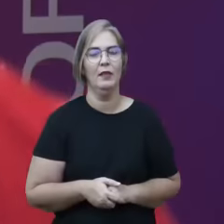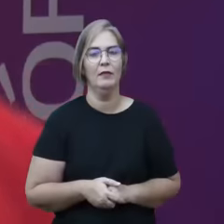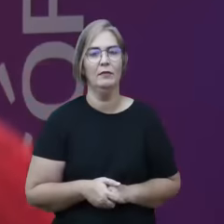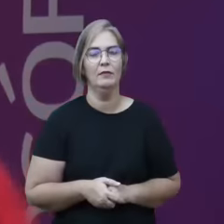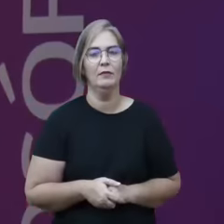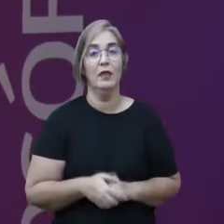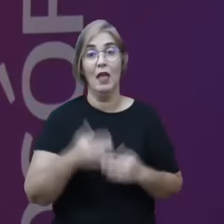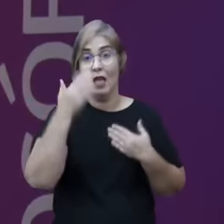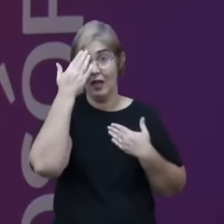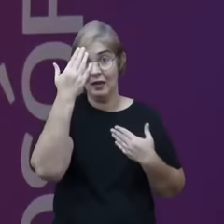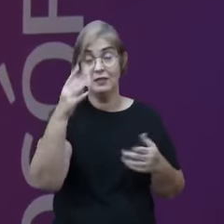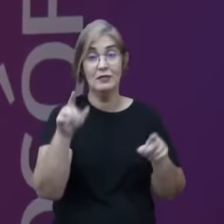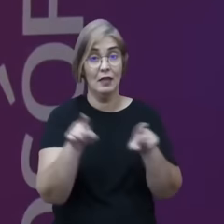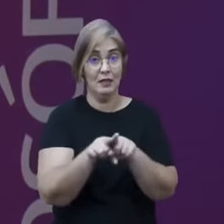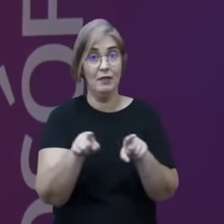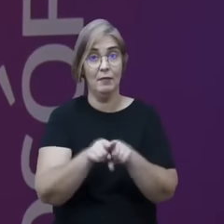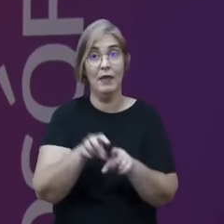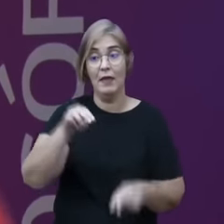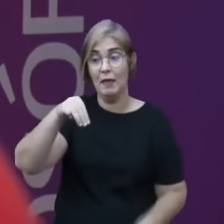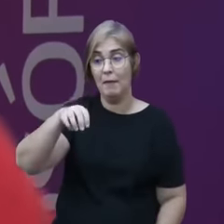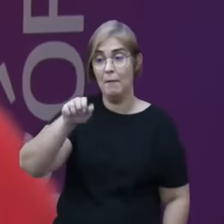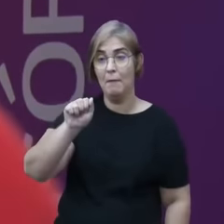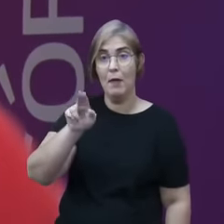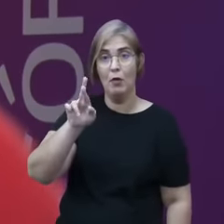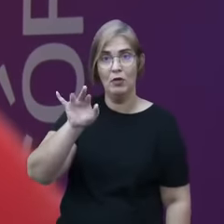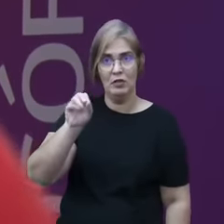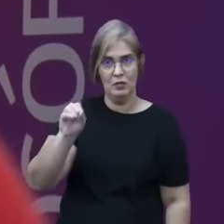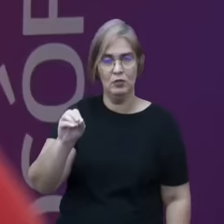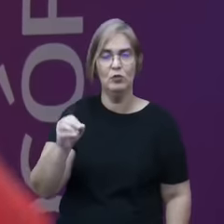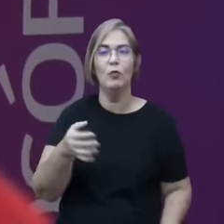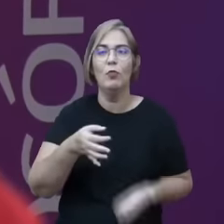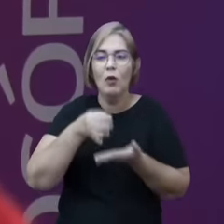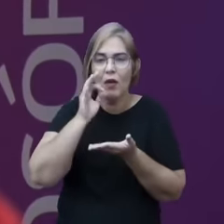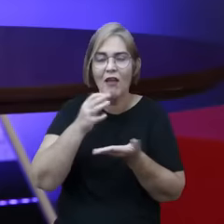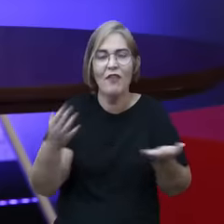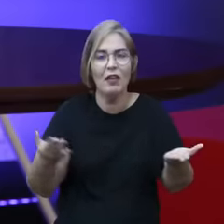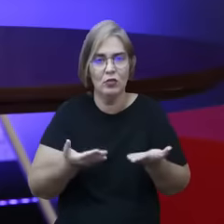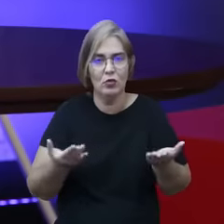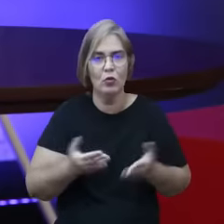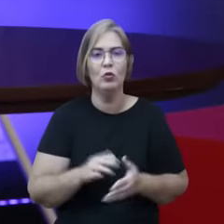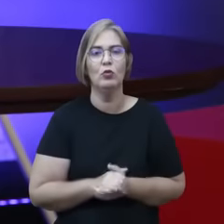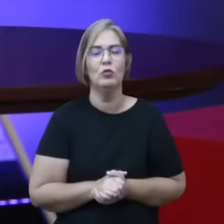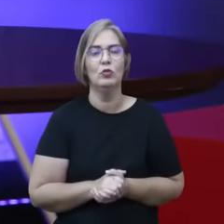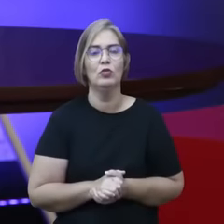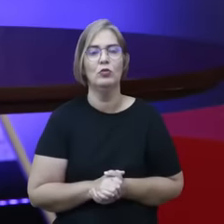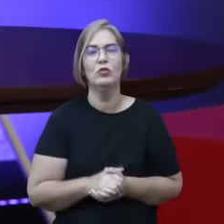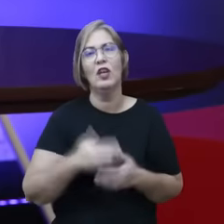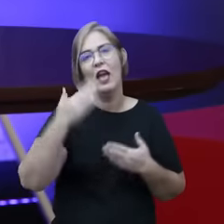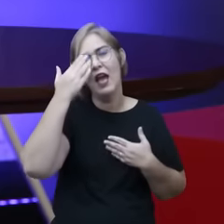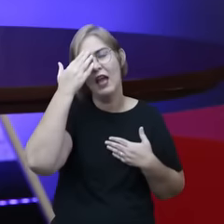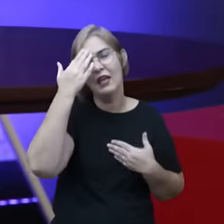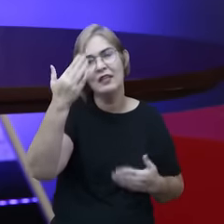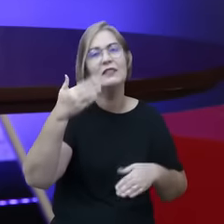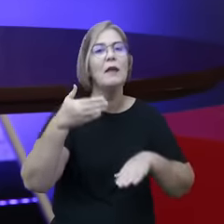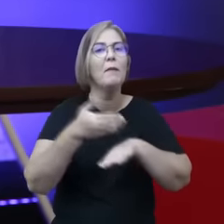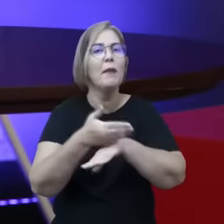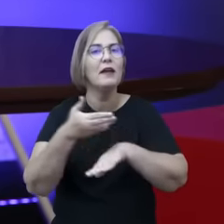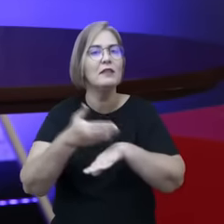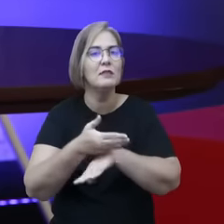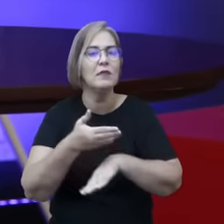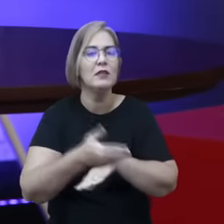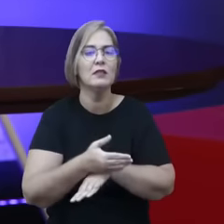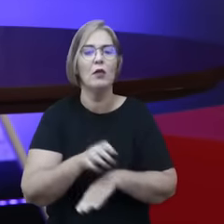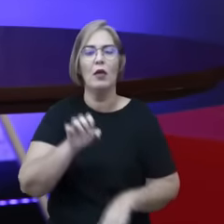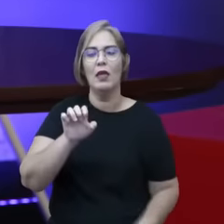Agradecer também ao Maurício pela pelo café filosófico de hoje. É, agradecer as participações, ao Eduardo Wolf, ao